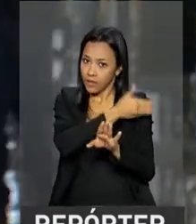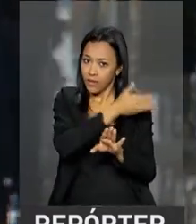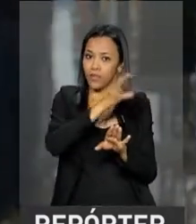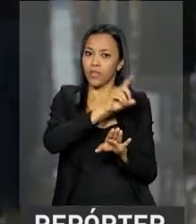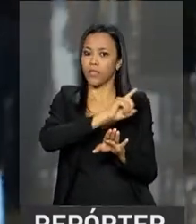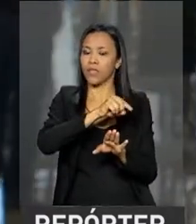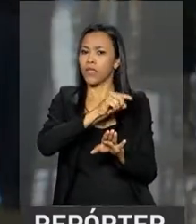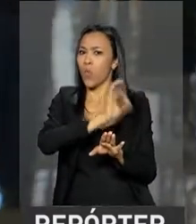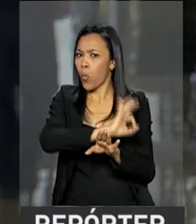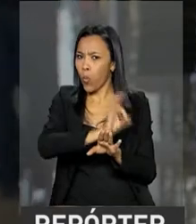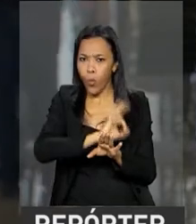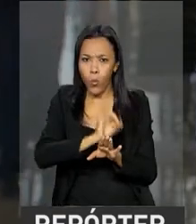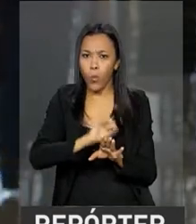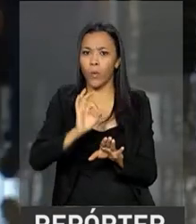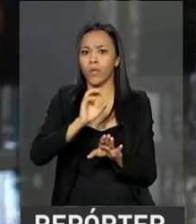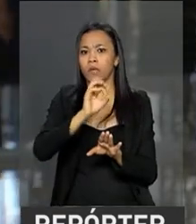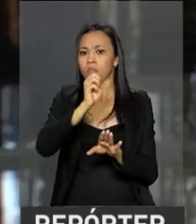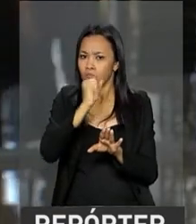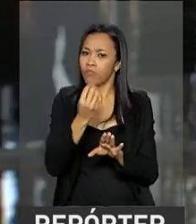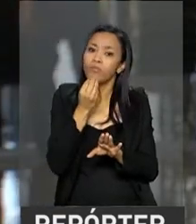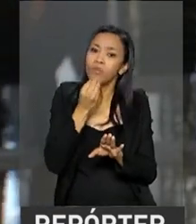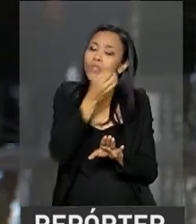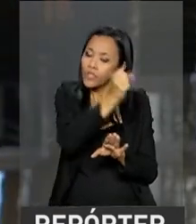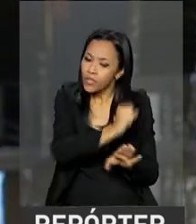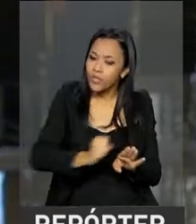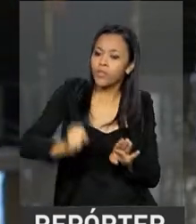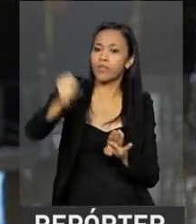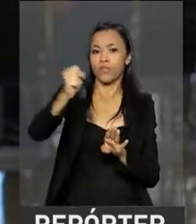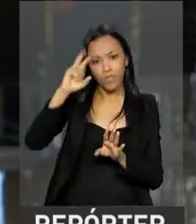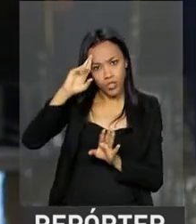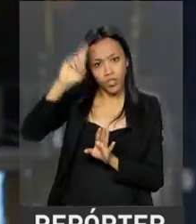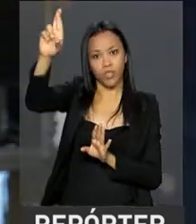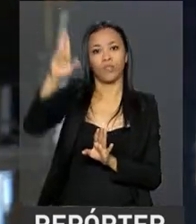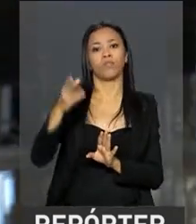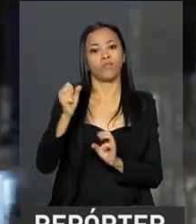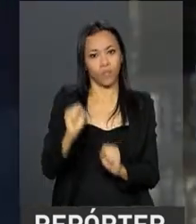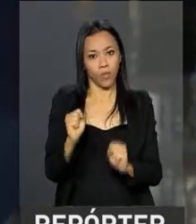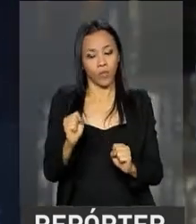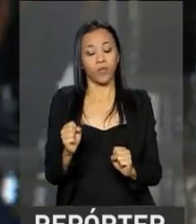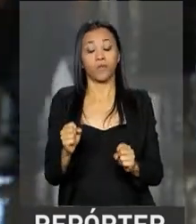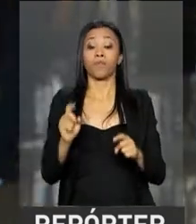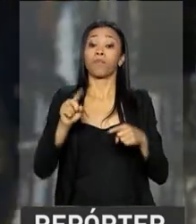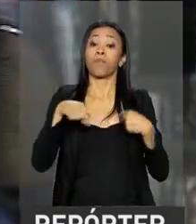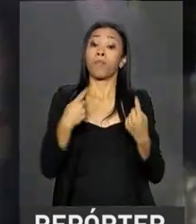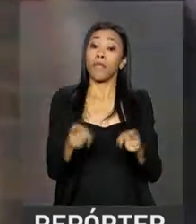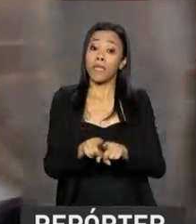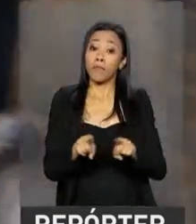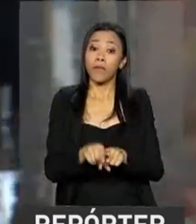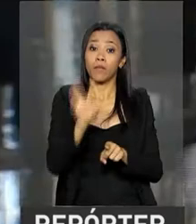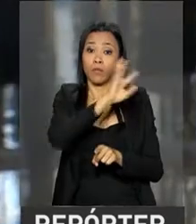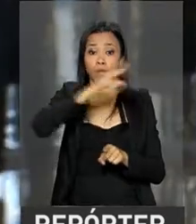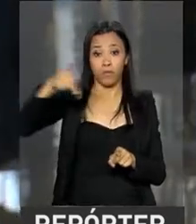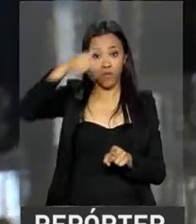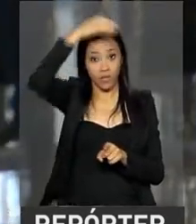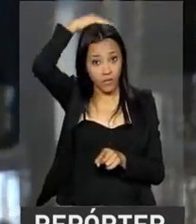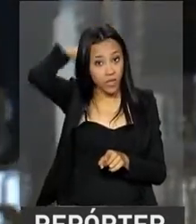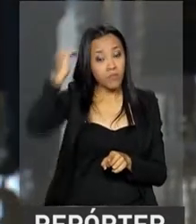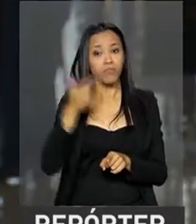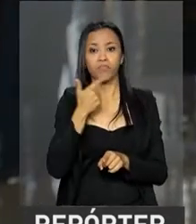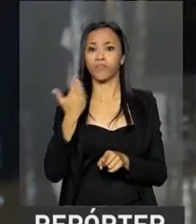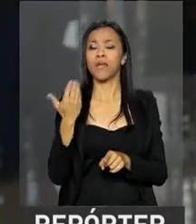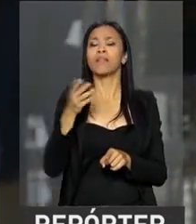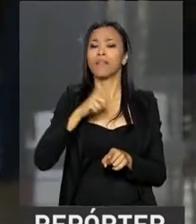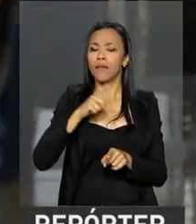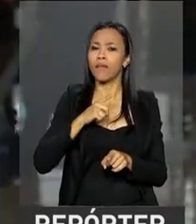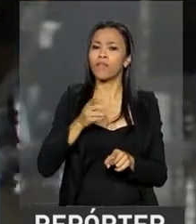ou foram dirigentes de partidos pudessem ocupar esses postos de direção. Mais cedo, Renata, o presidente Michel Temer esteve no Ministério da